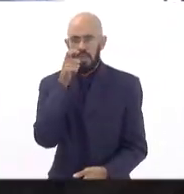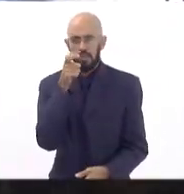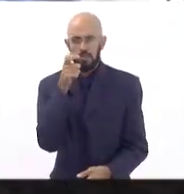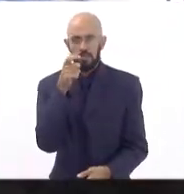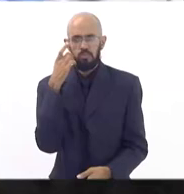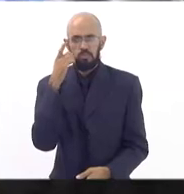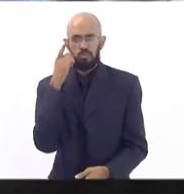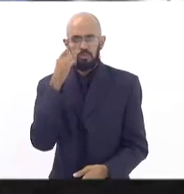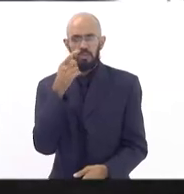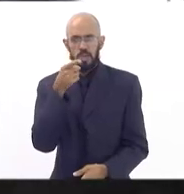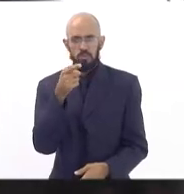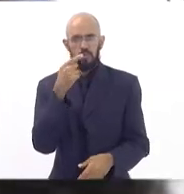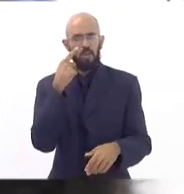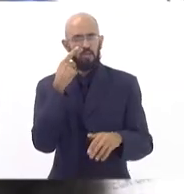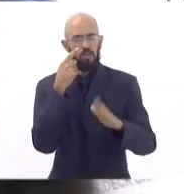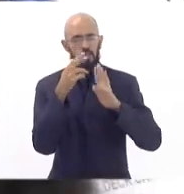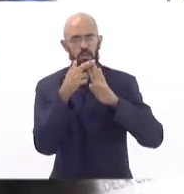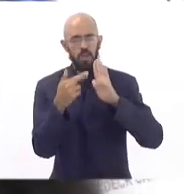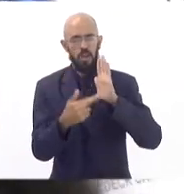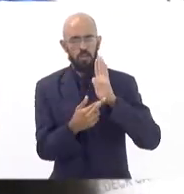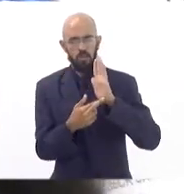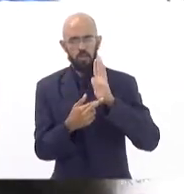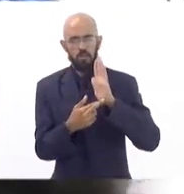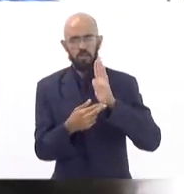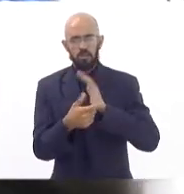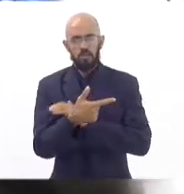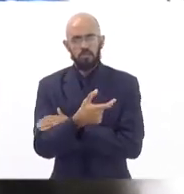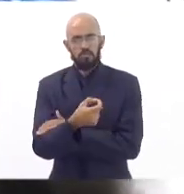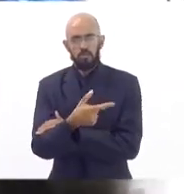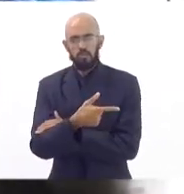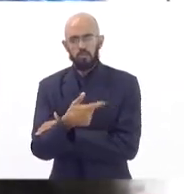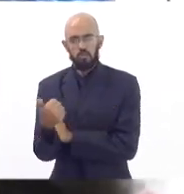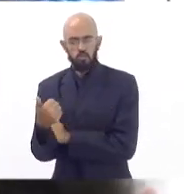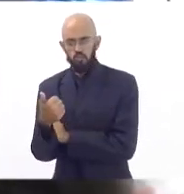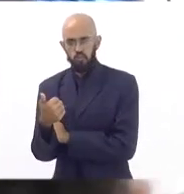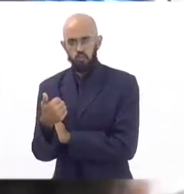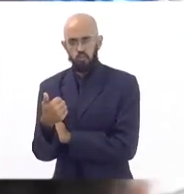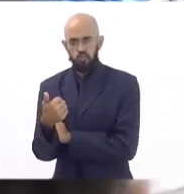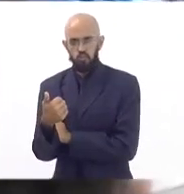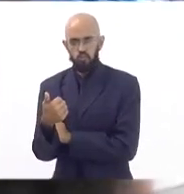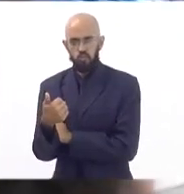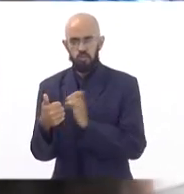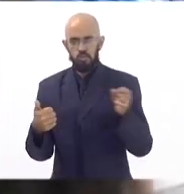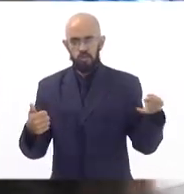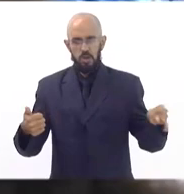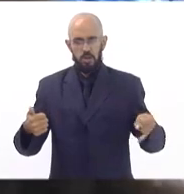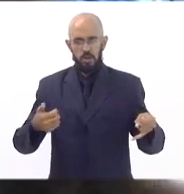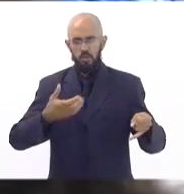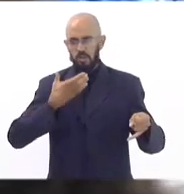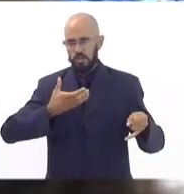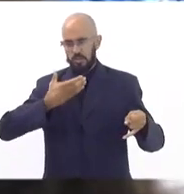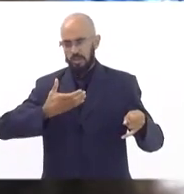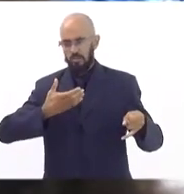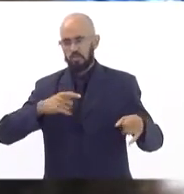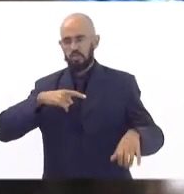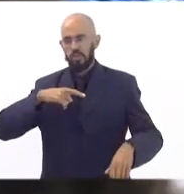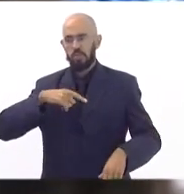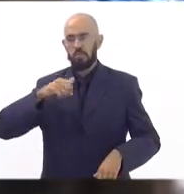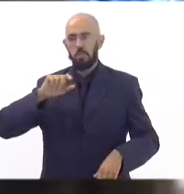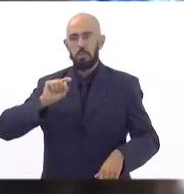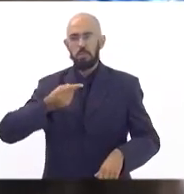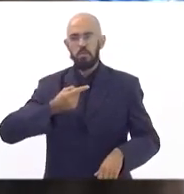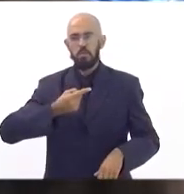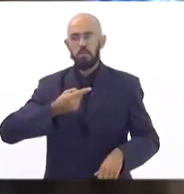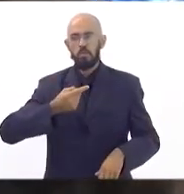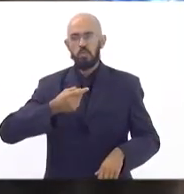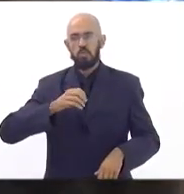vendo que o relatório da Super vida então fiquei dormir 21 ano tudo tiveram 1069 eventos né